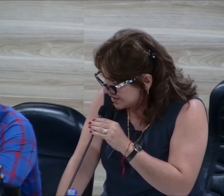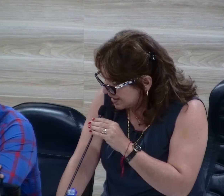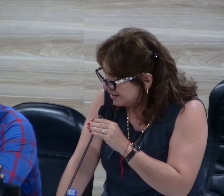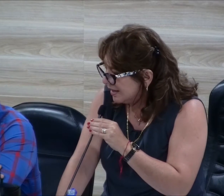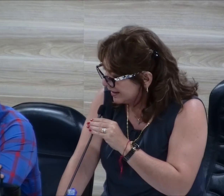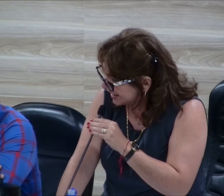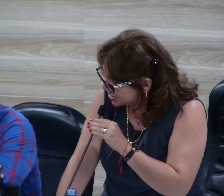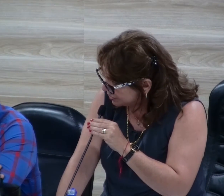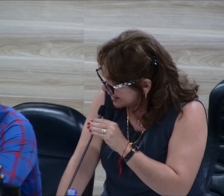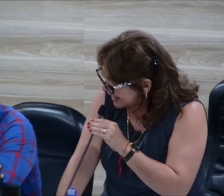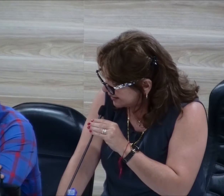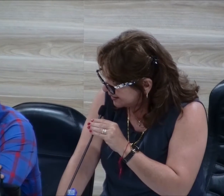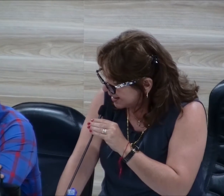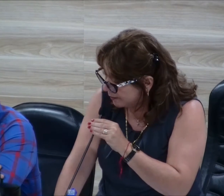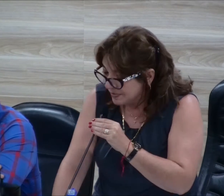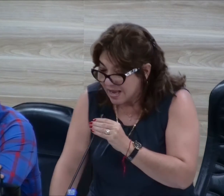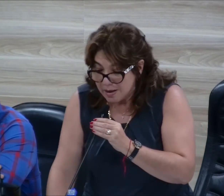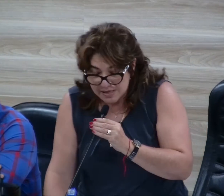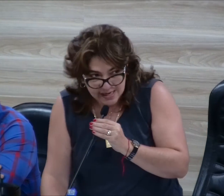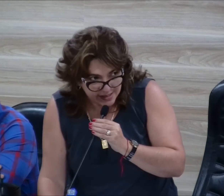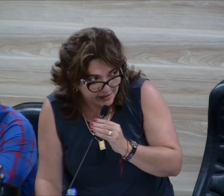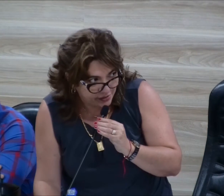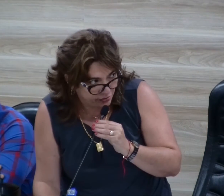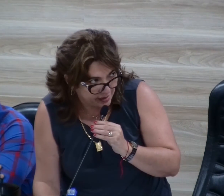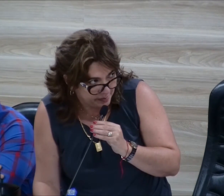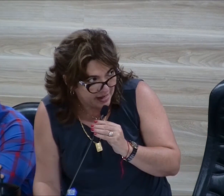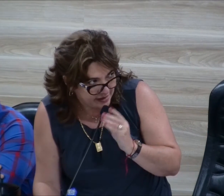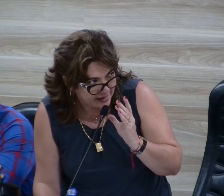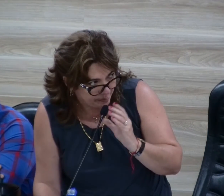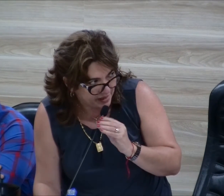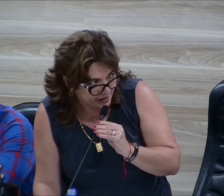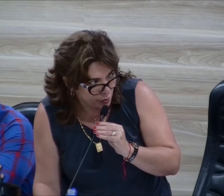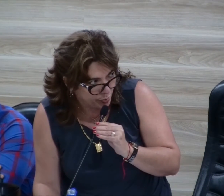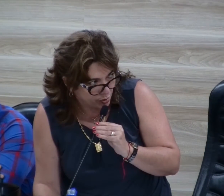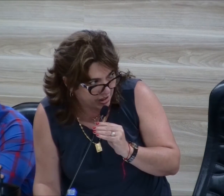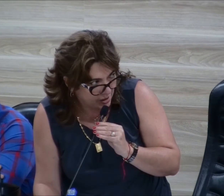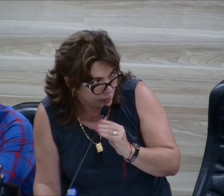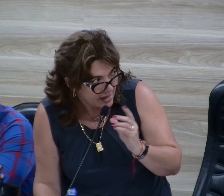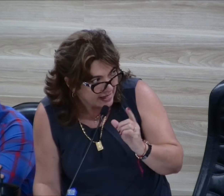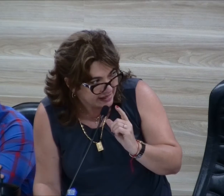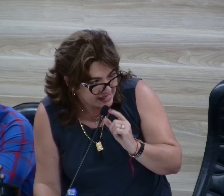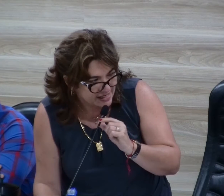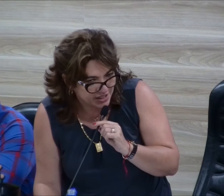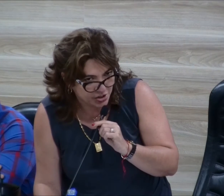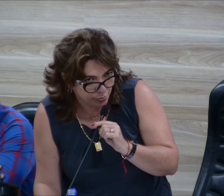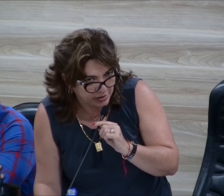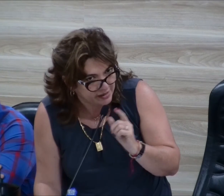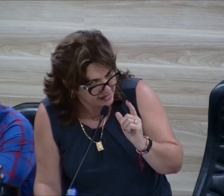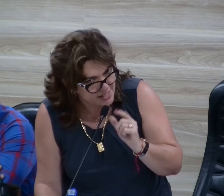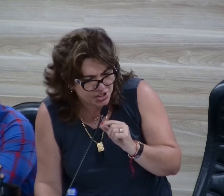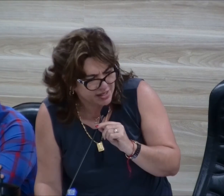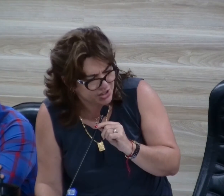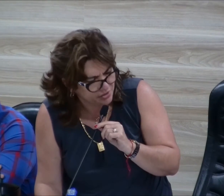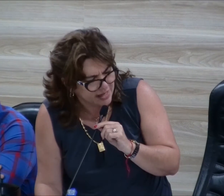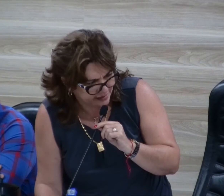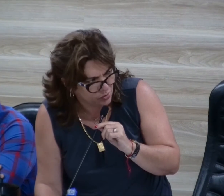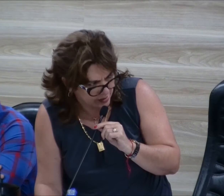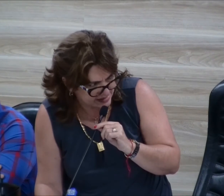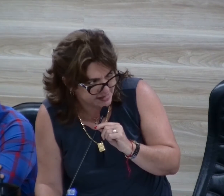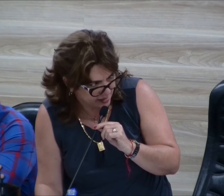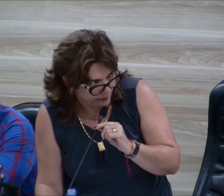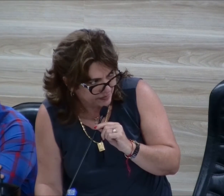acredito, sim, na questão da gratidão, mas acredito também, e aprendi um pouquinho, que nessa questão política existe a questão